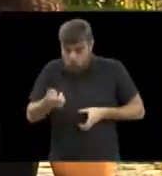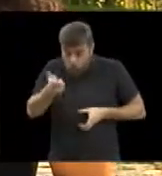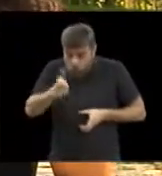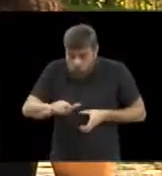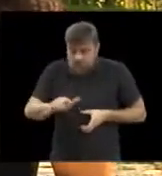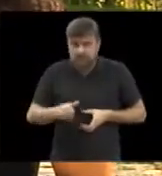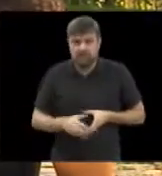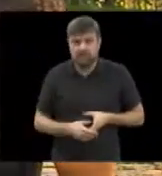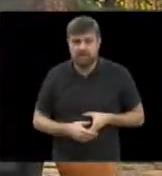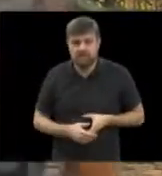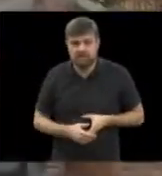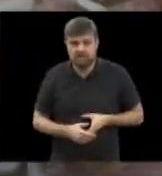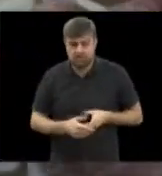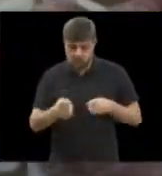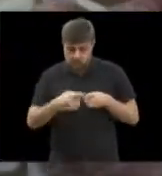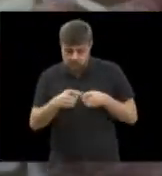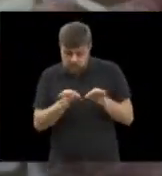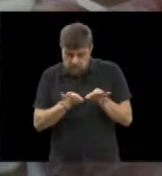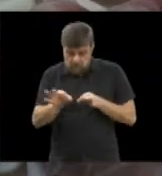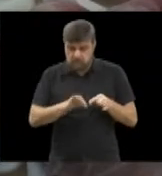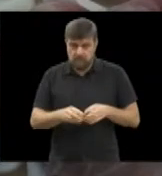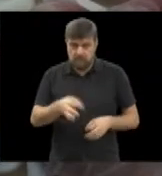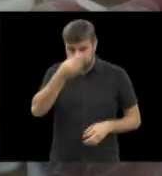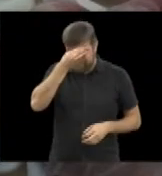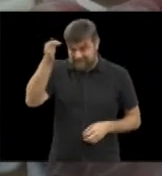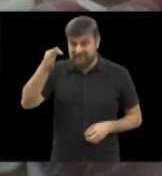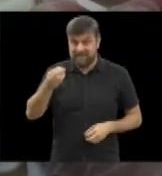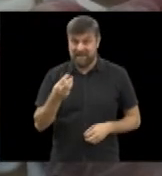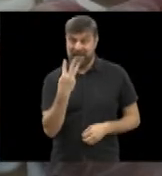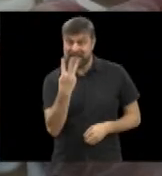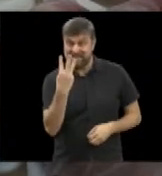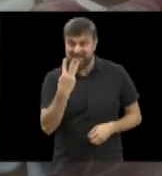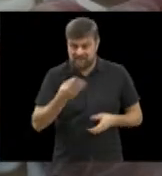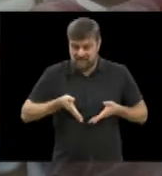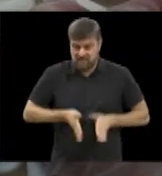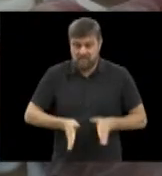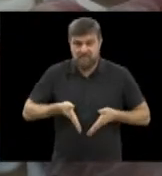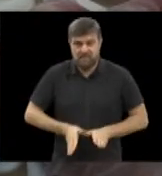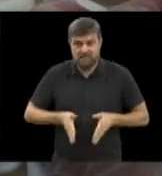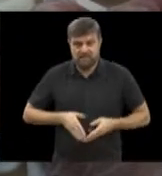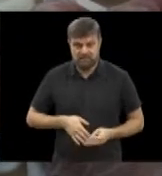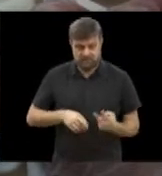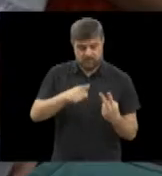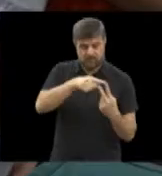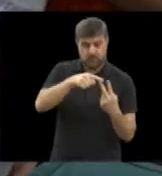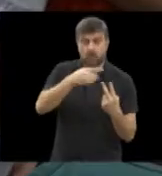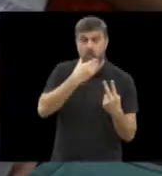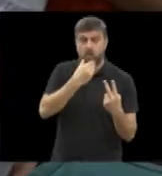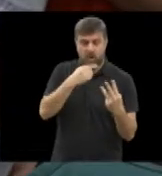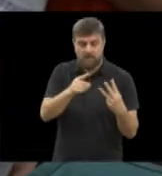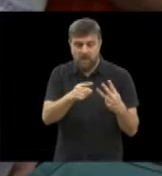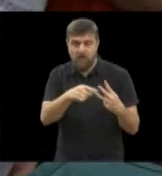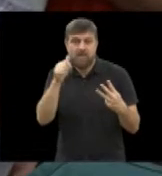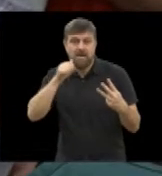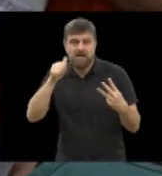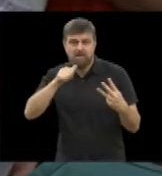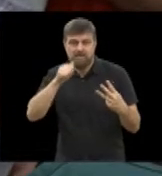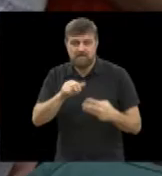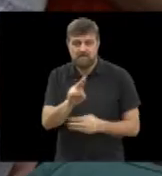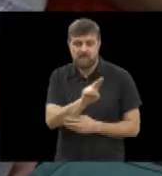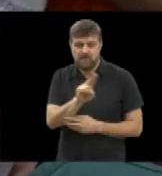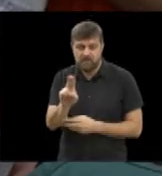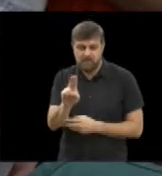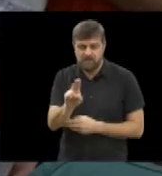e por uma sorte gigante vieram os 3. 2 meninos e uma menina. Eles se